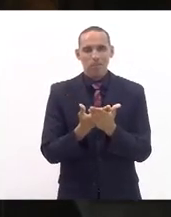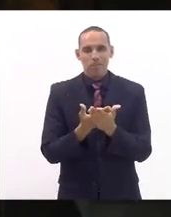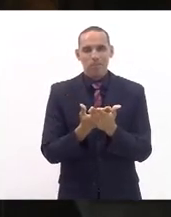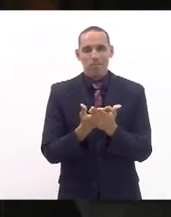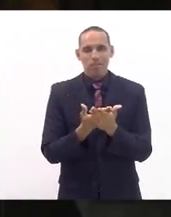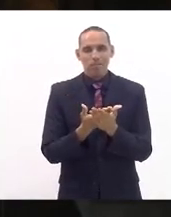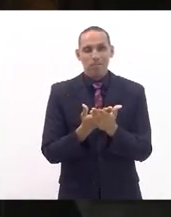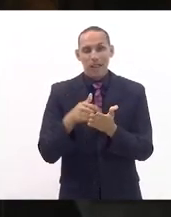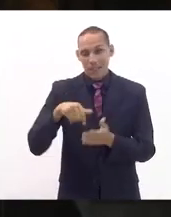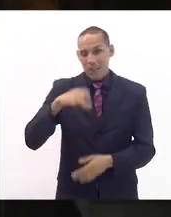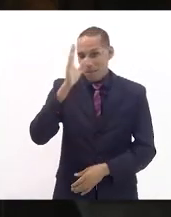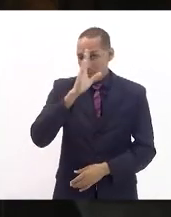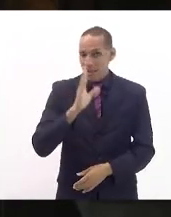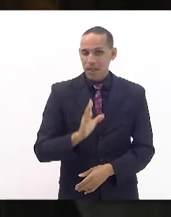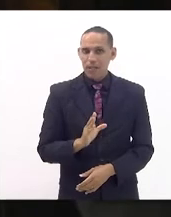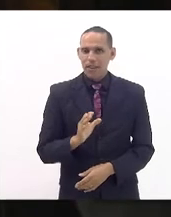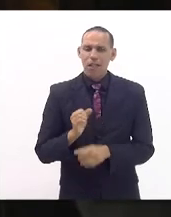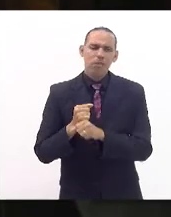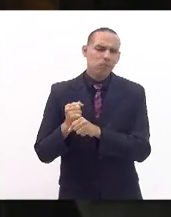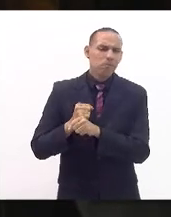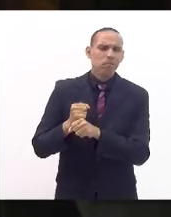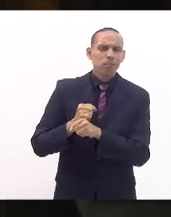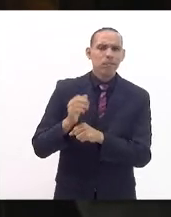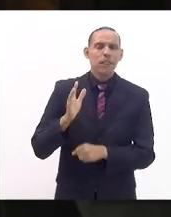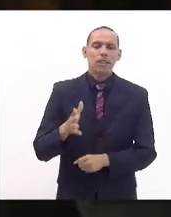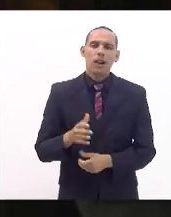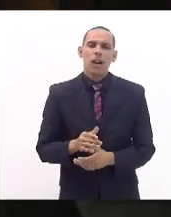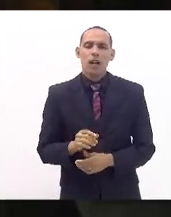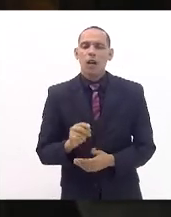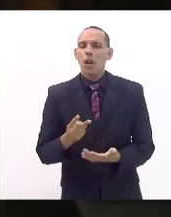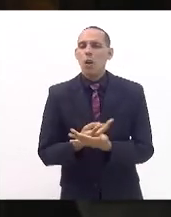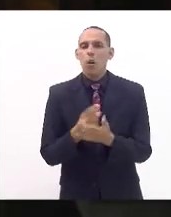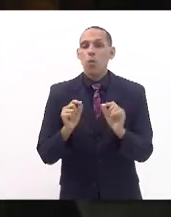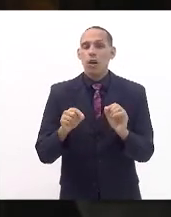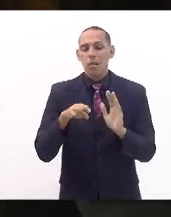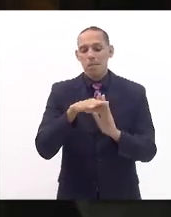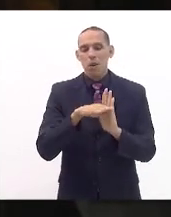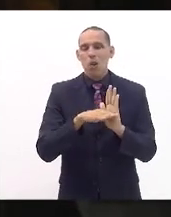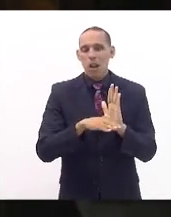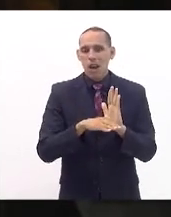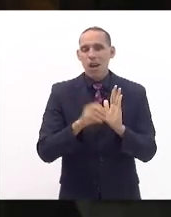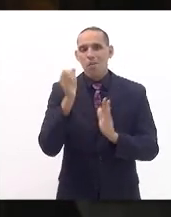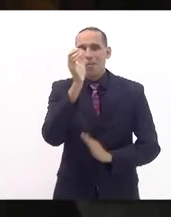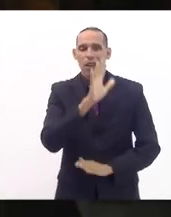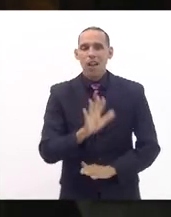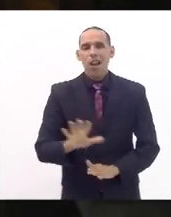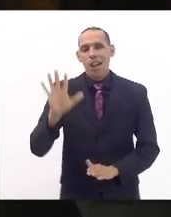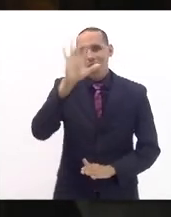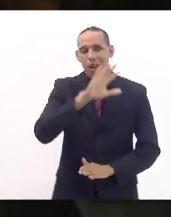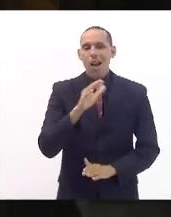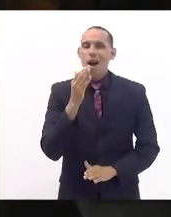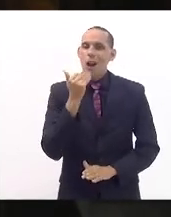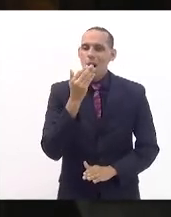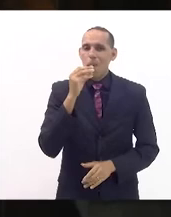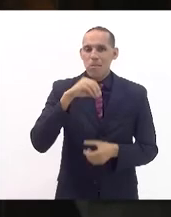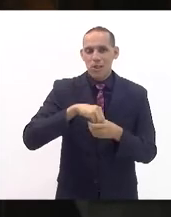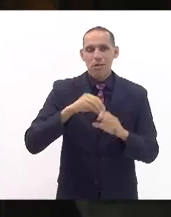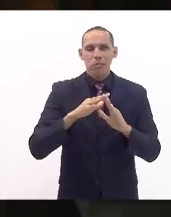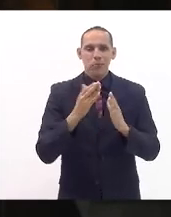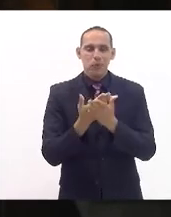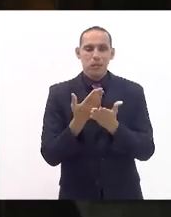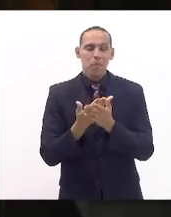Brasil, já há algumas décadas, um Programa Nacional de Alimentação Escolar